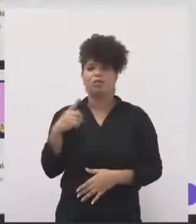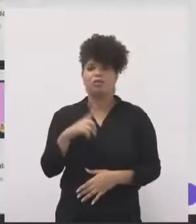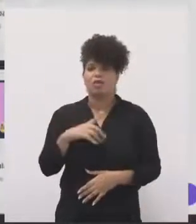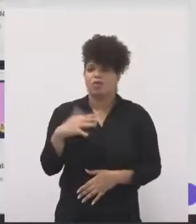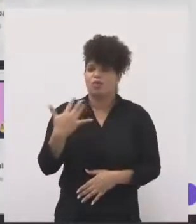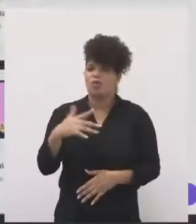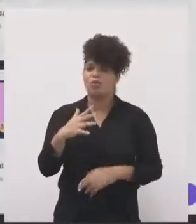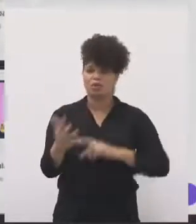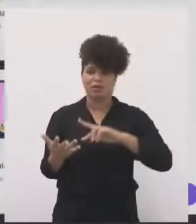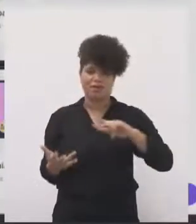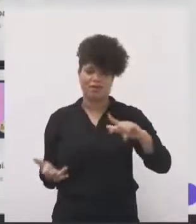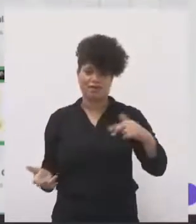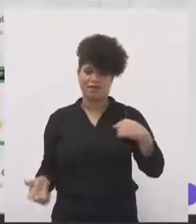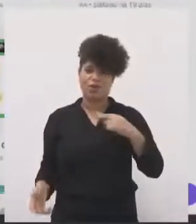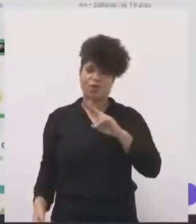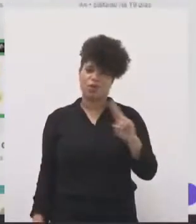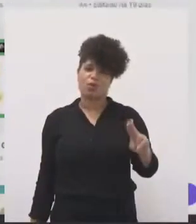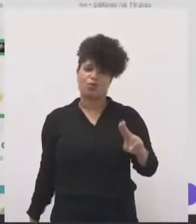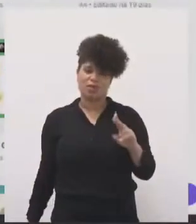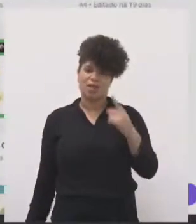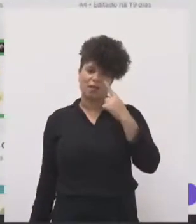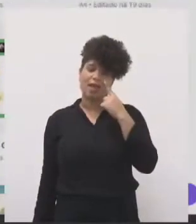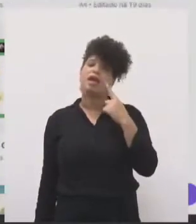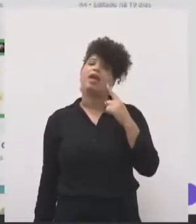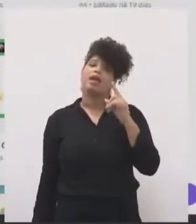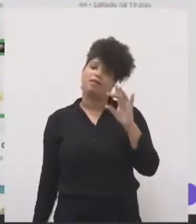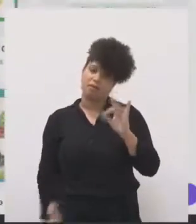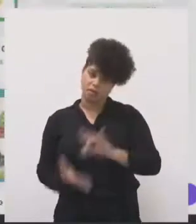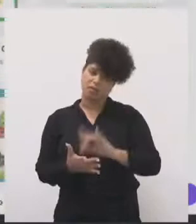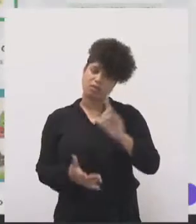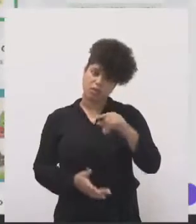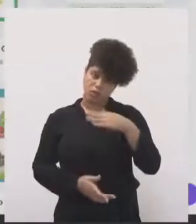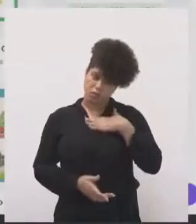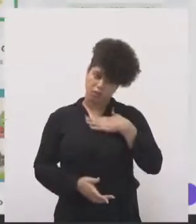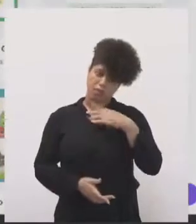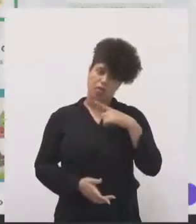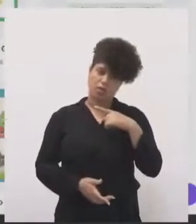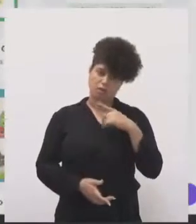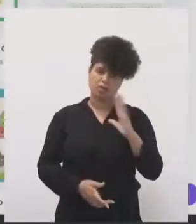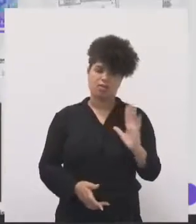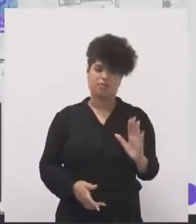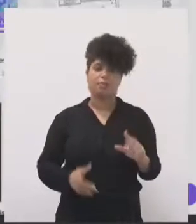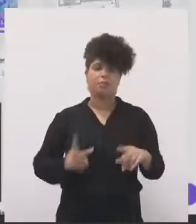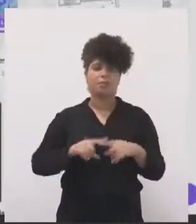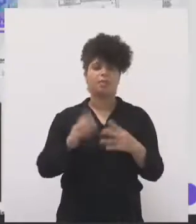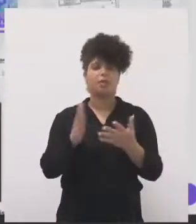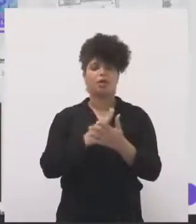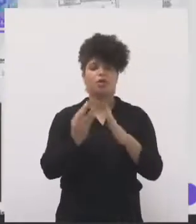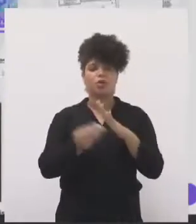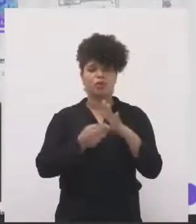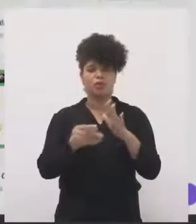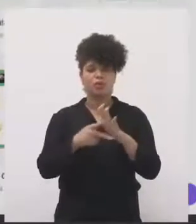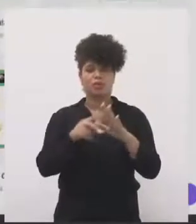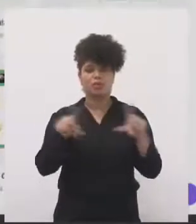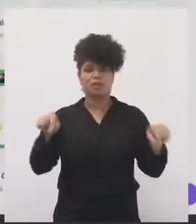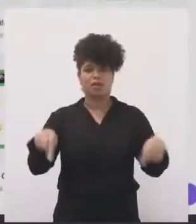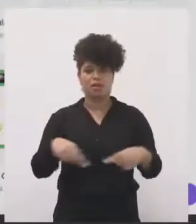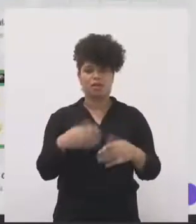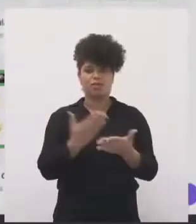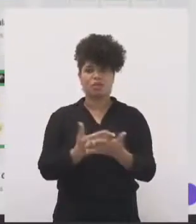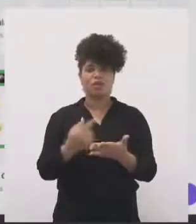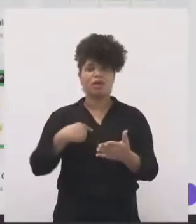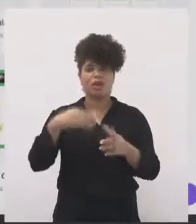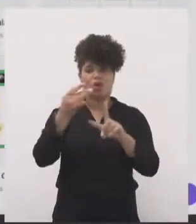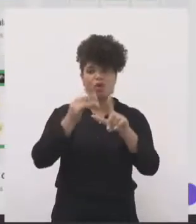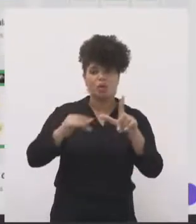muita coisa. Então, esses daqui são todos os meus designs que eu tenho na minha conta. Os designs da minha sala de aula que eu compartilhei